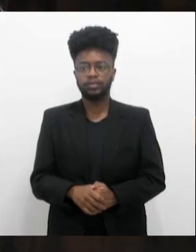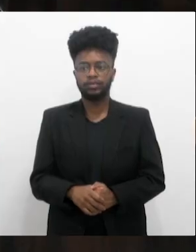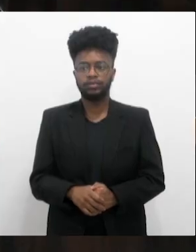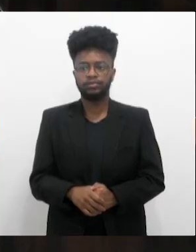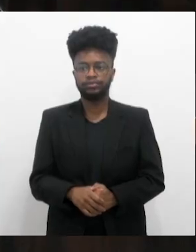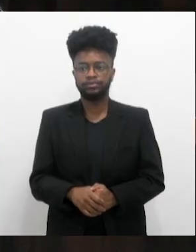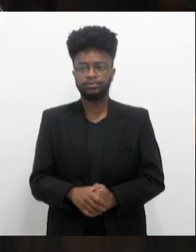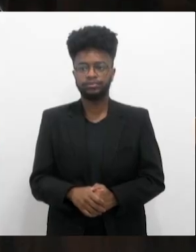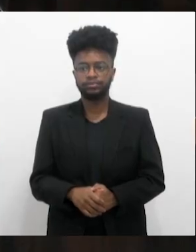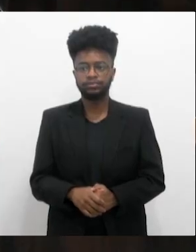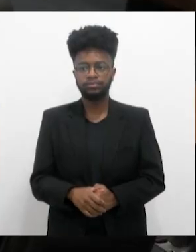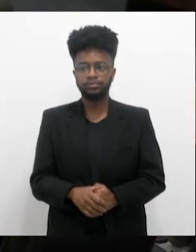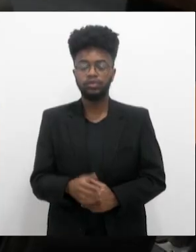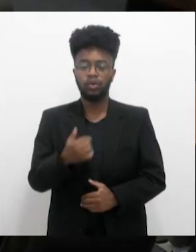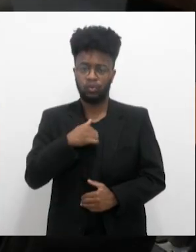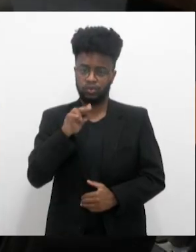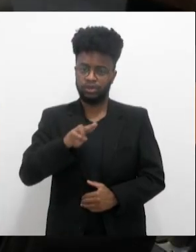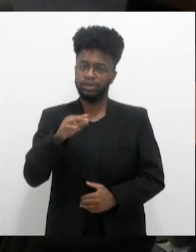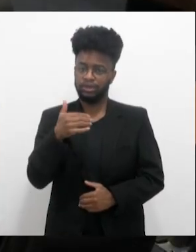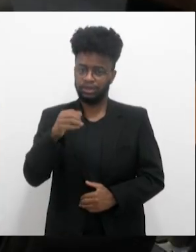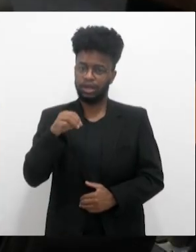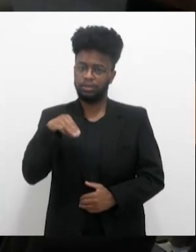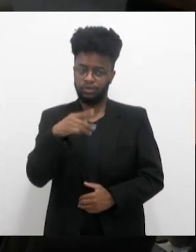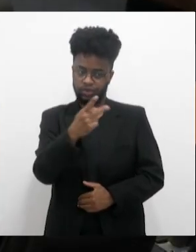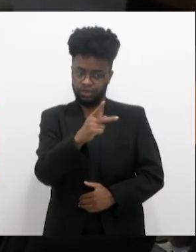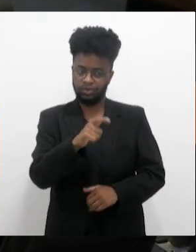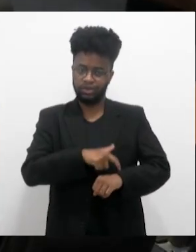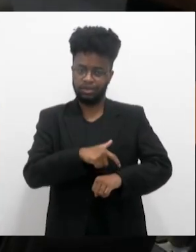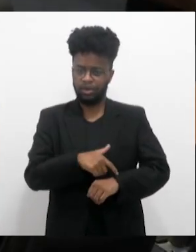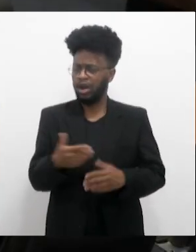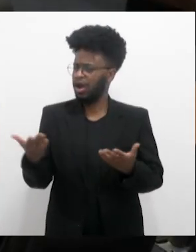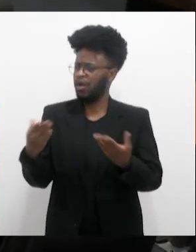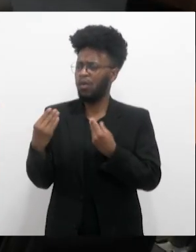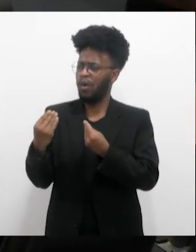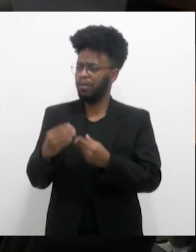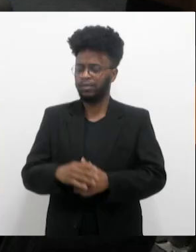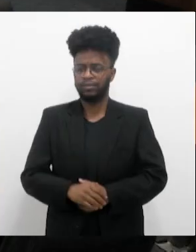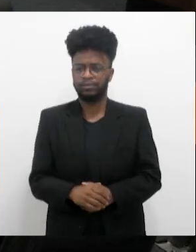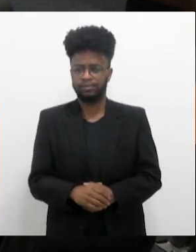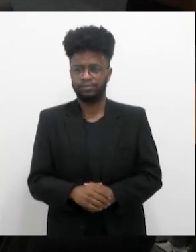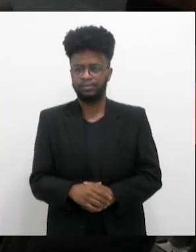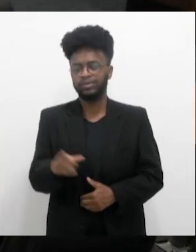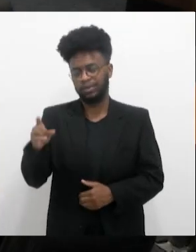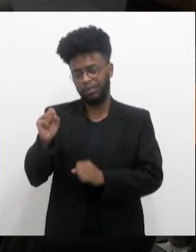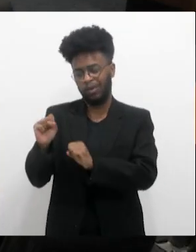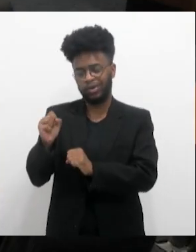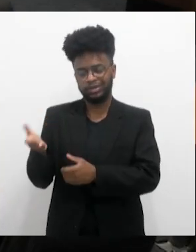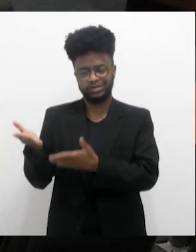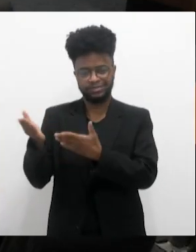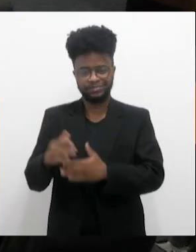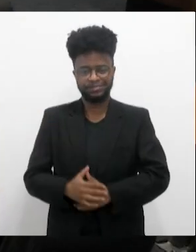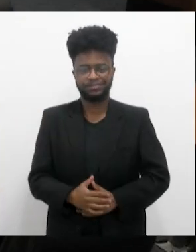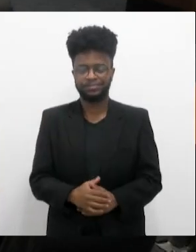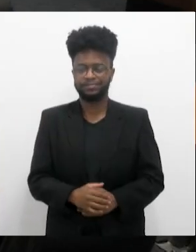Só para deixar que eu vou usar os 10 minutos do seu. Ia lá. O senhor pode.